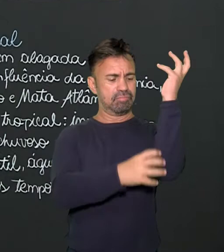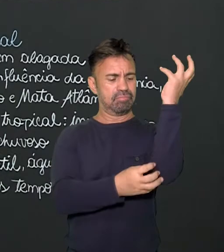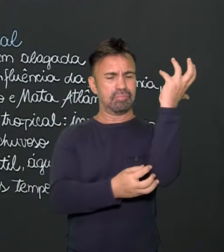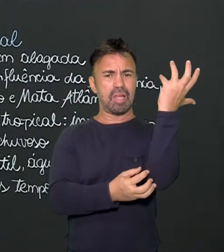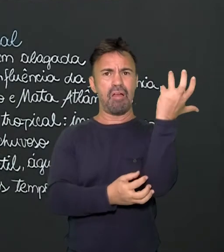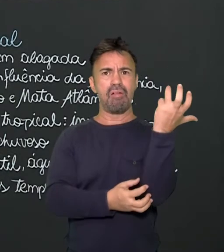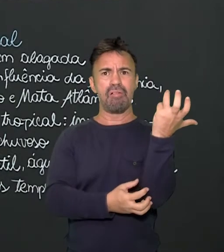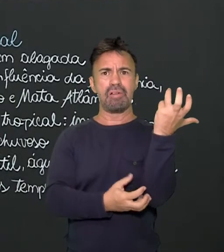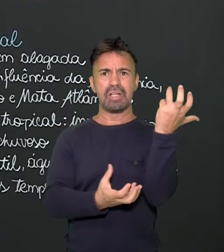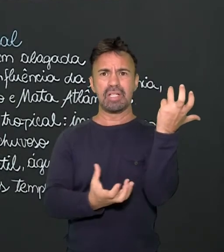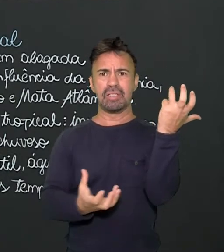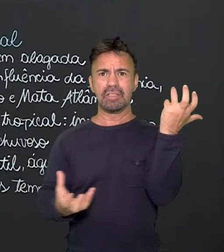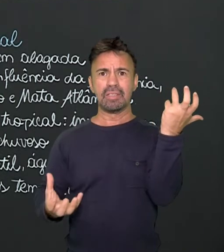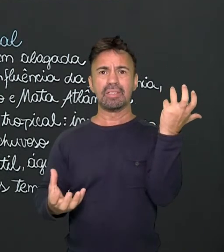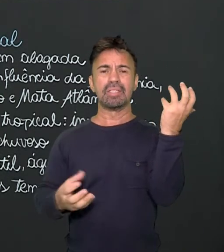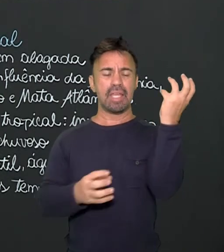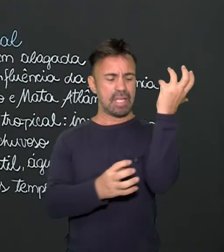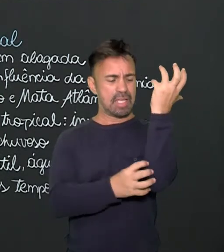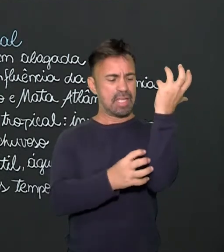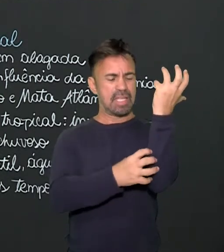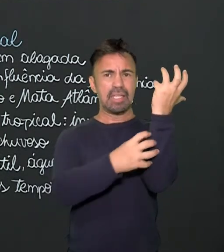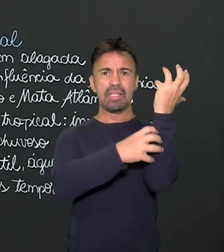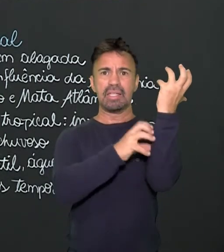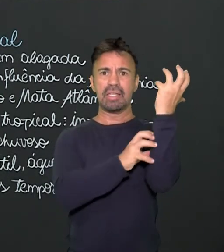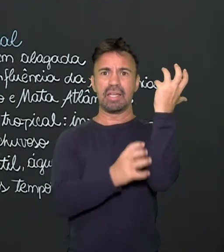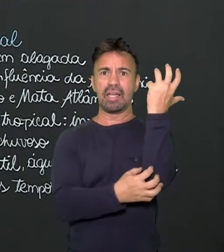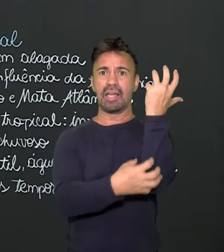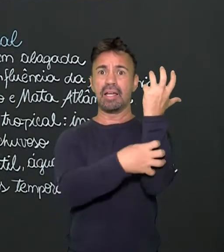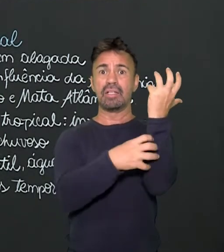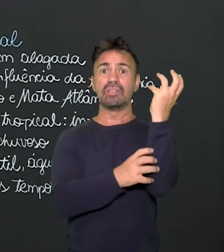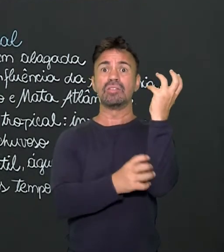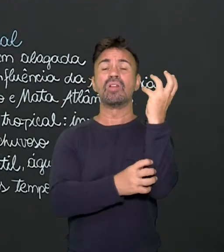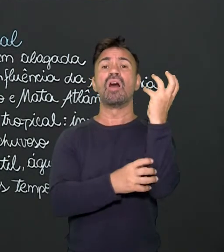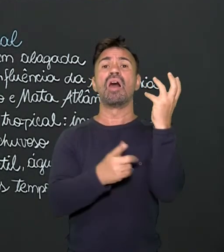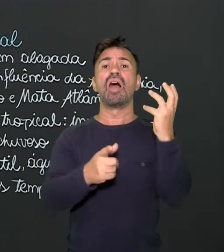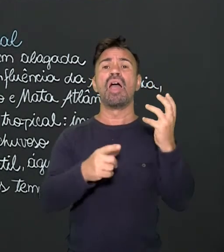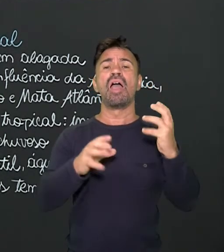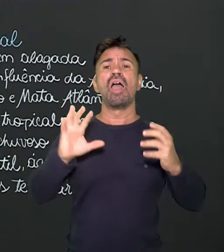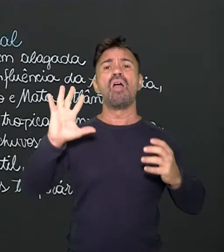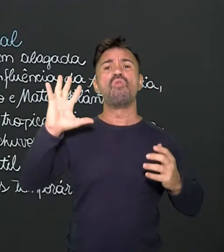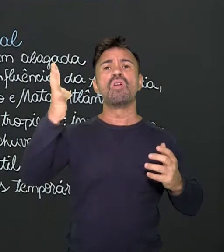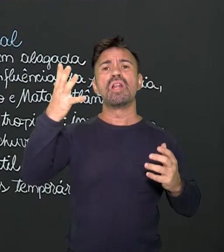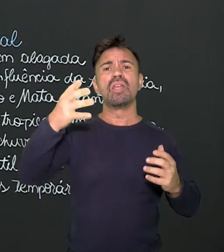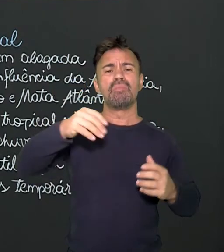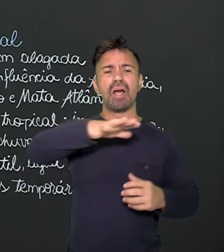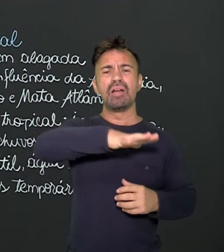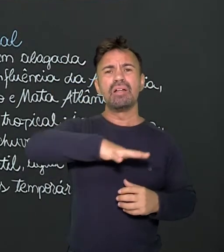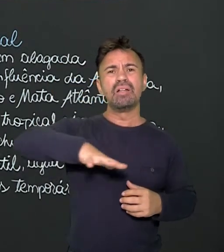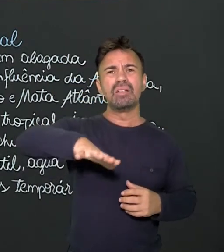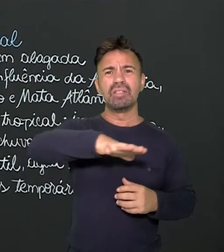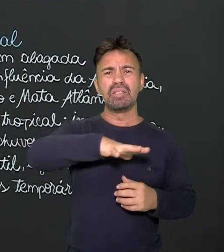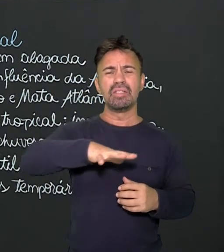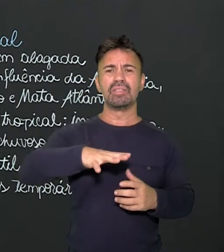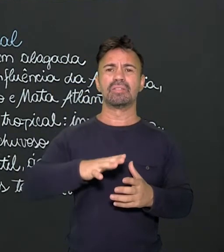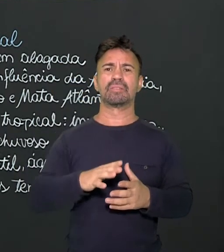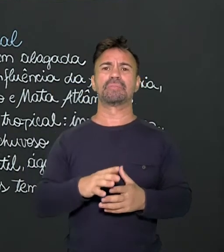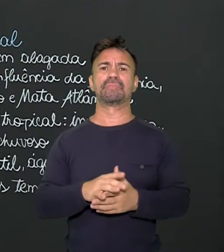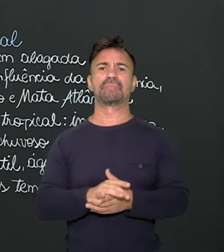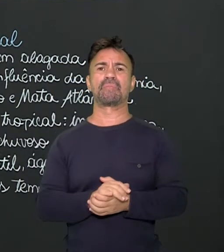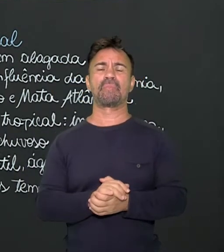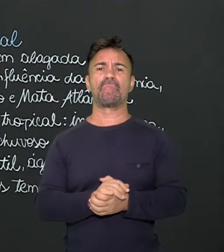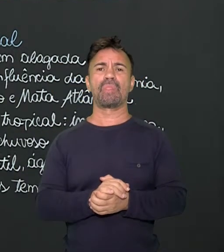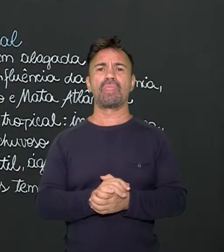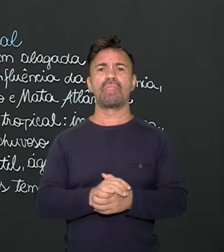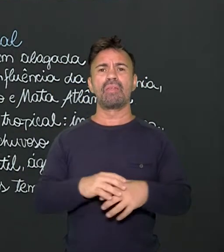esse cenário, né, a gente lembra logo de cacto, um ambiente mais seco, e é verdade, o clima característico dessa região é um clima